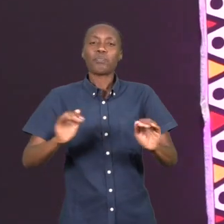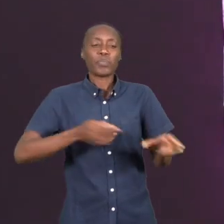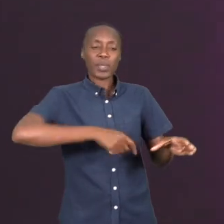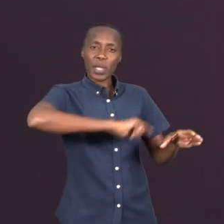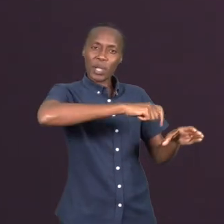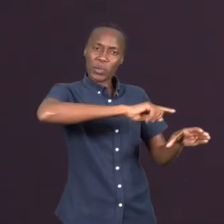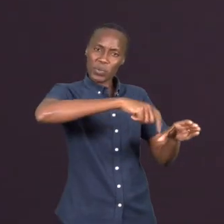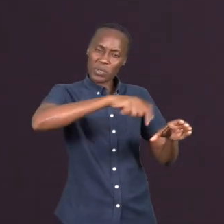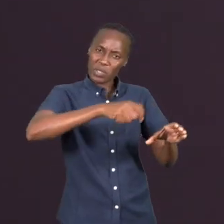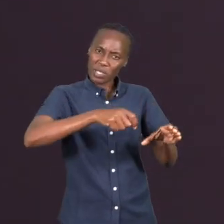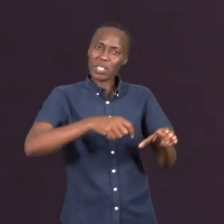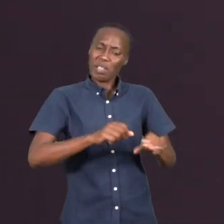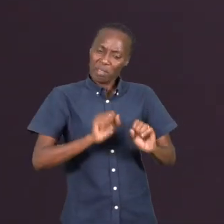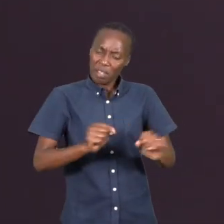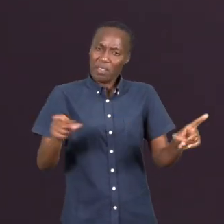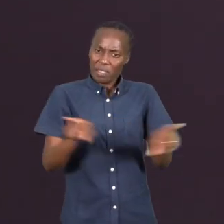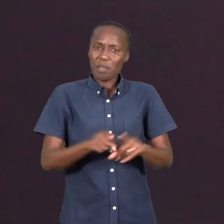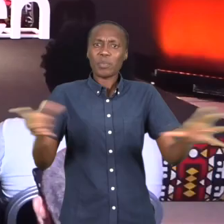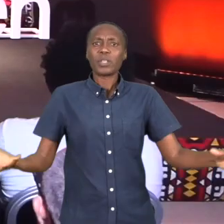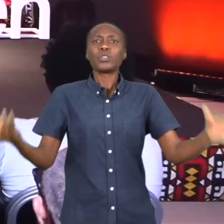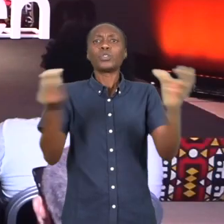do escritório para nenhuma mulher.